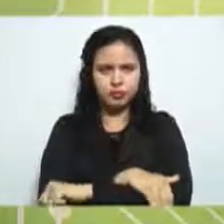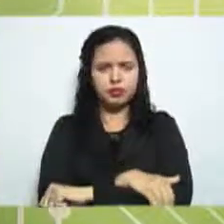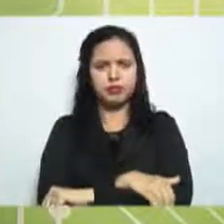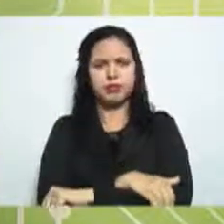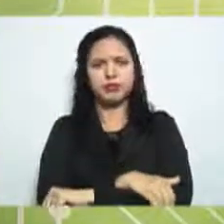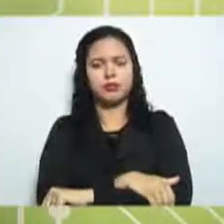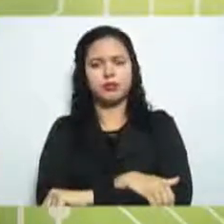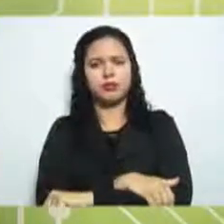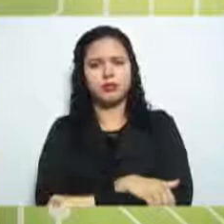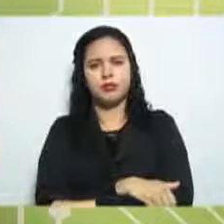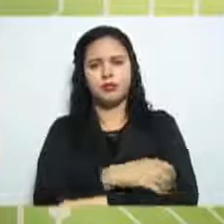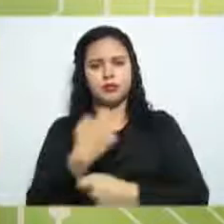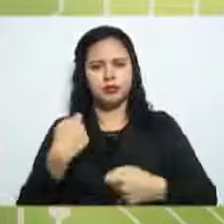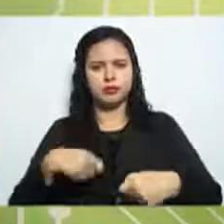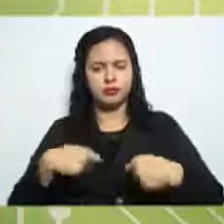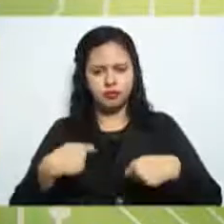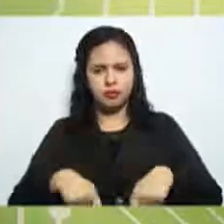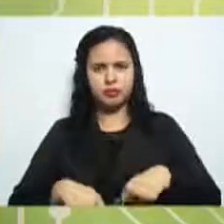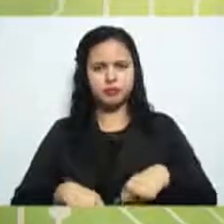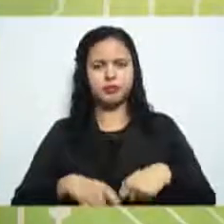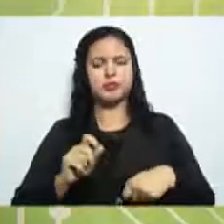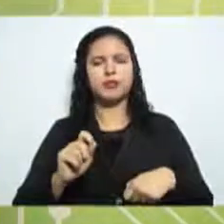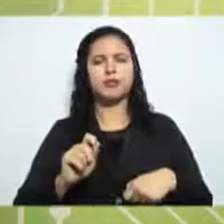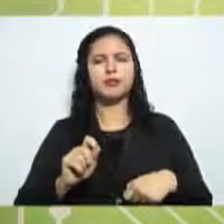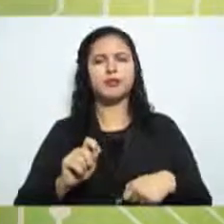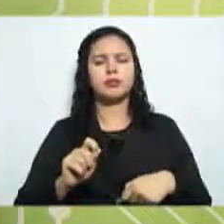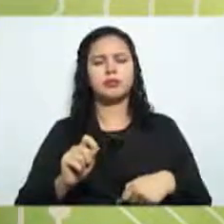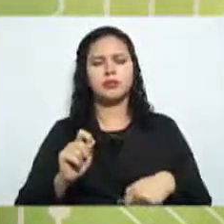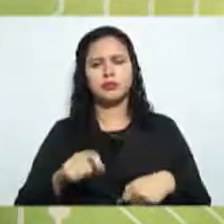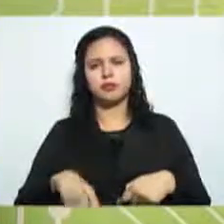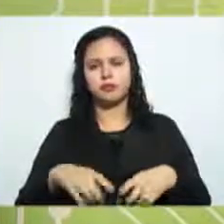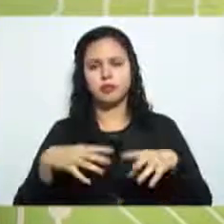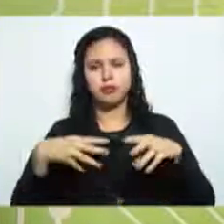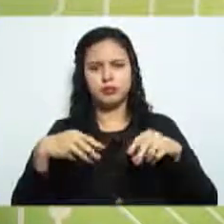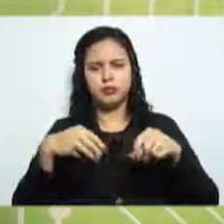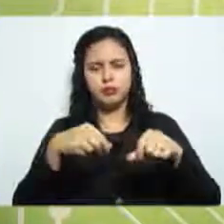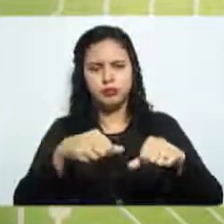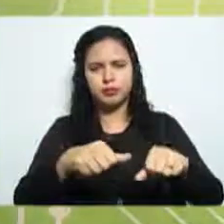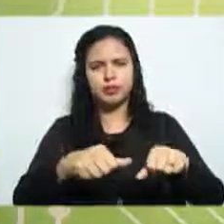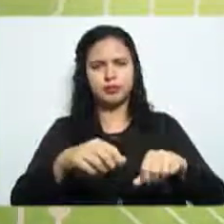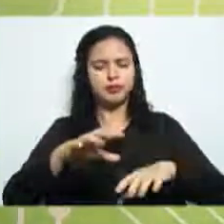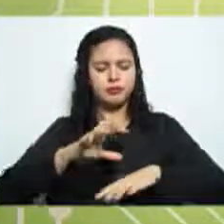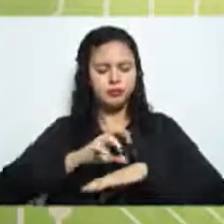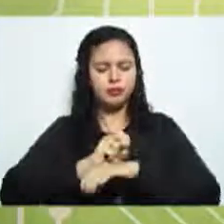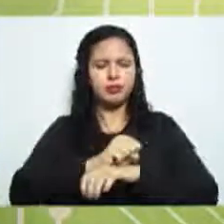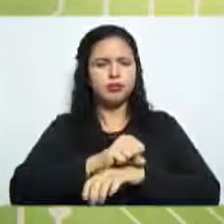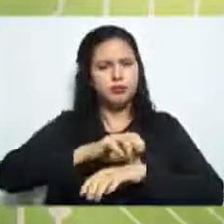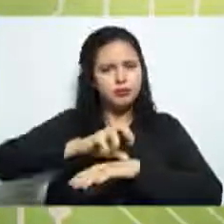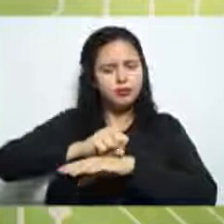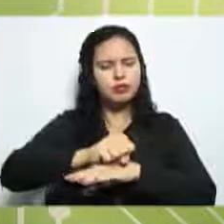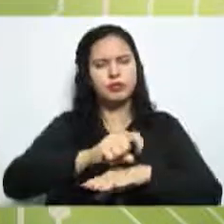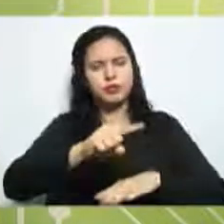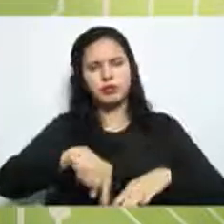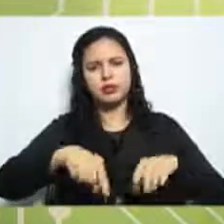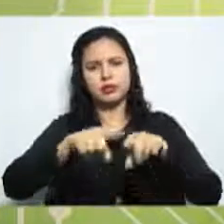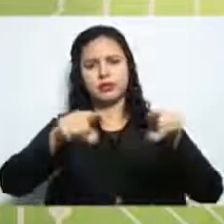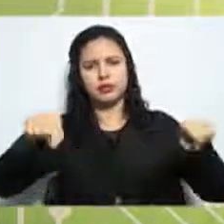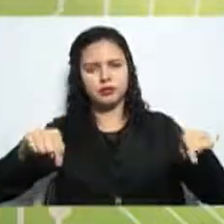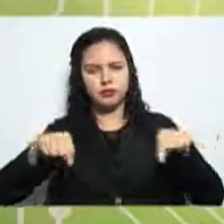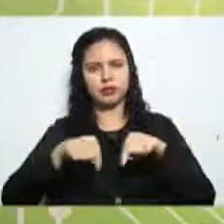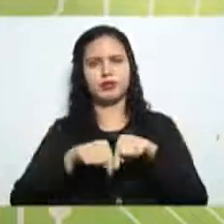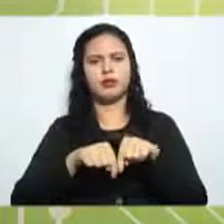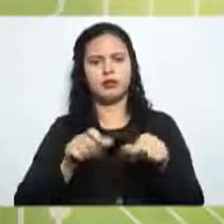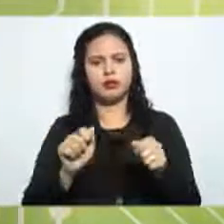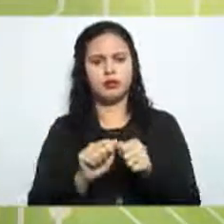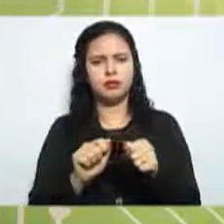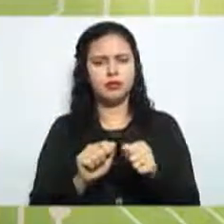gente está pensando numa mata, a primeira etapa para fazer uma pastagem, para fazer um campo de produção é o desmatamento, né?